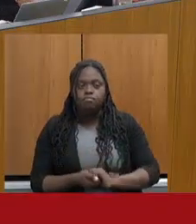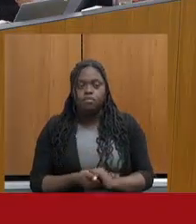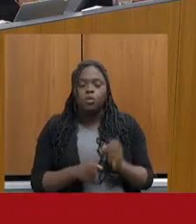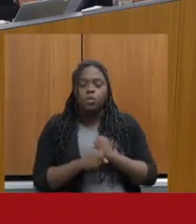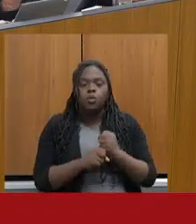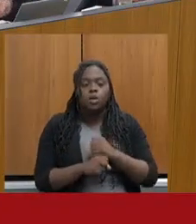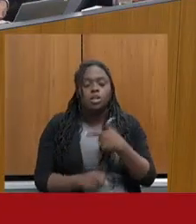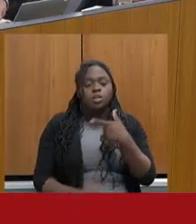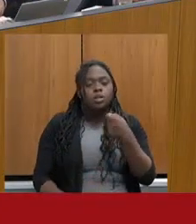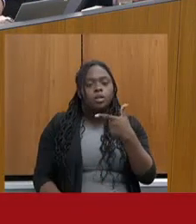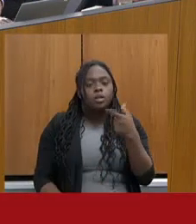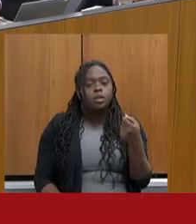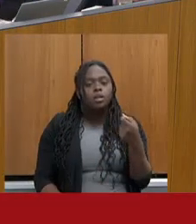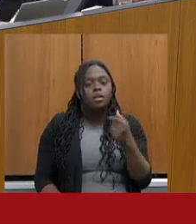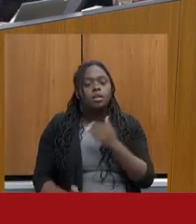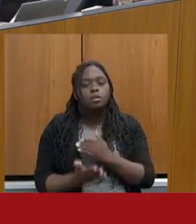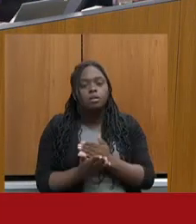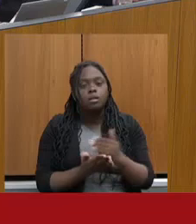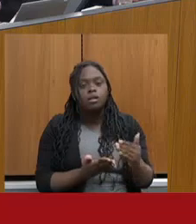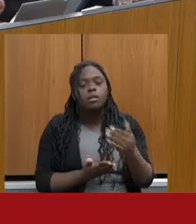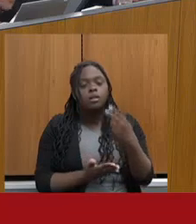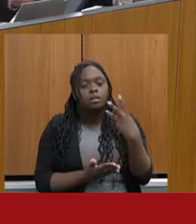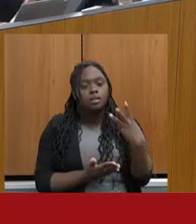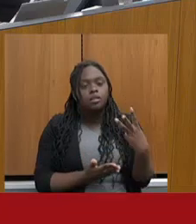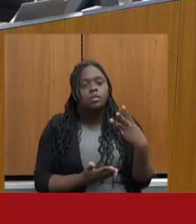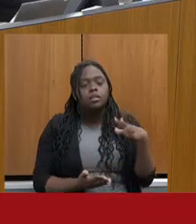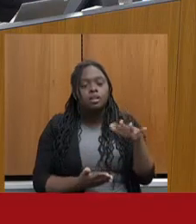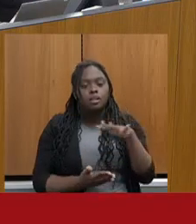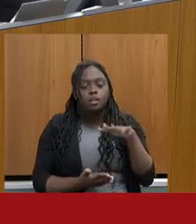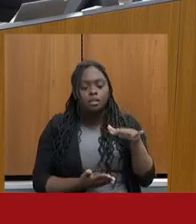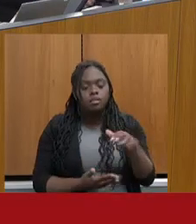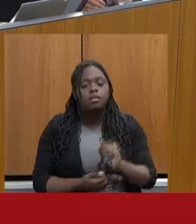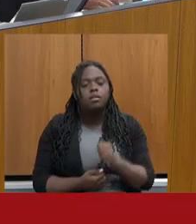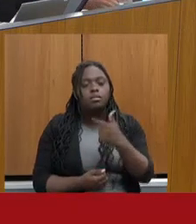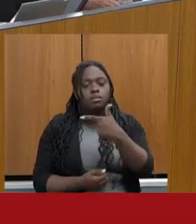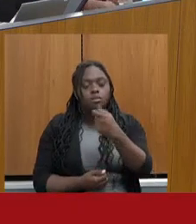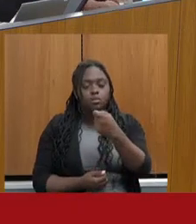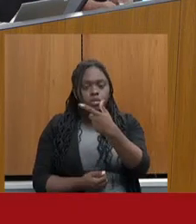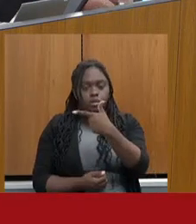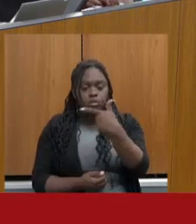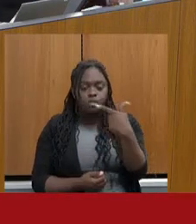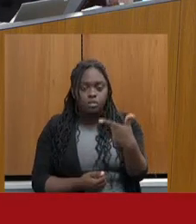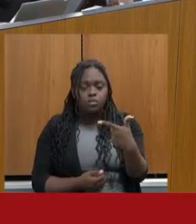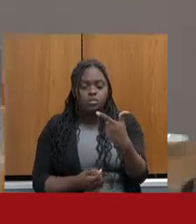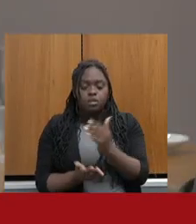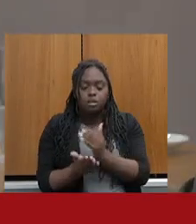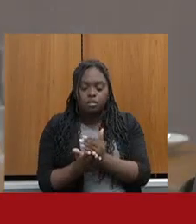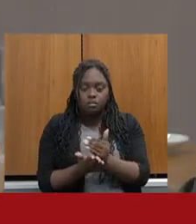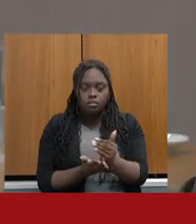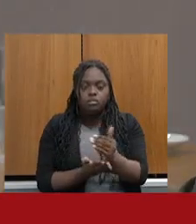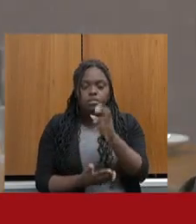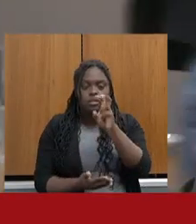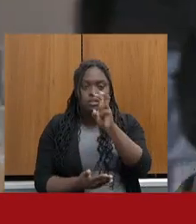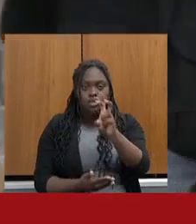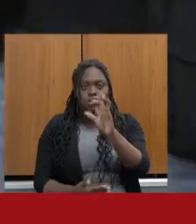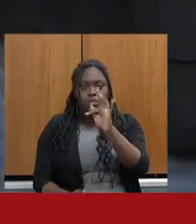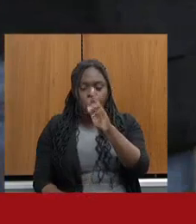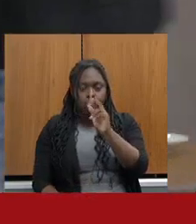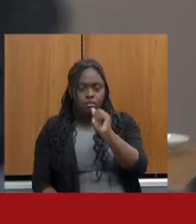2020 nós inauguramos três frações em 2021 nós inauguramos cinco frações